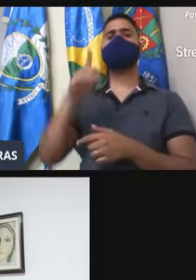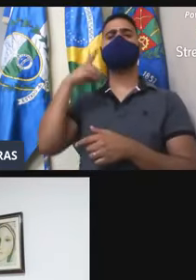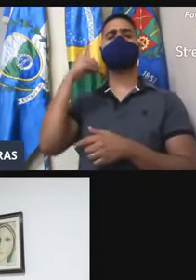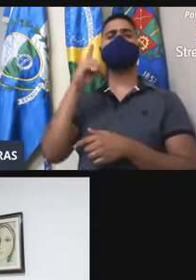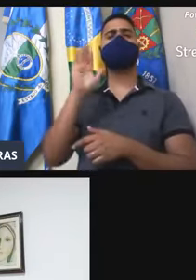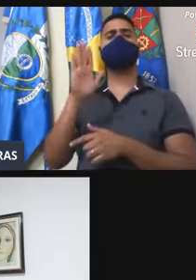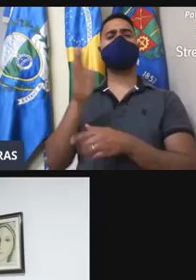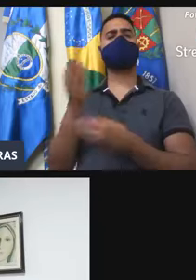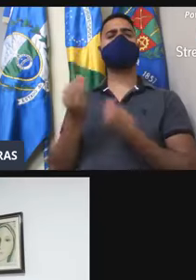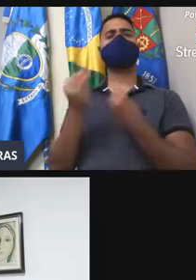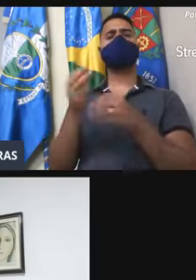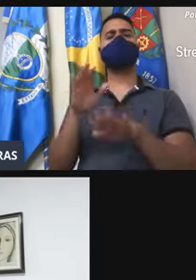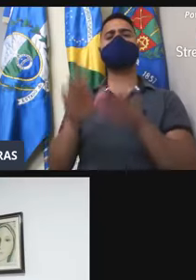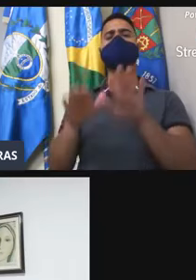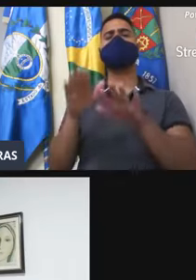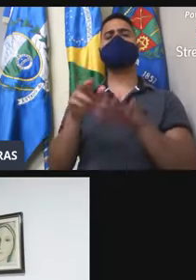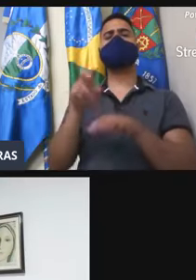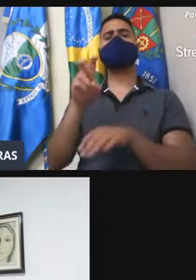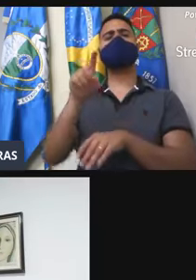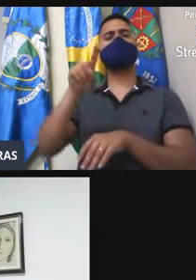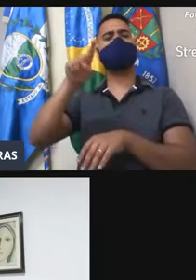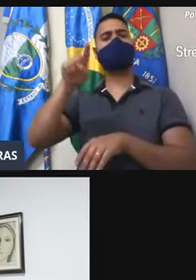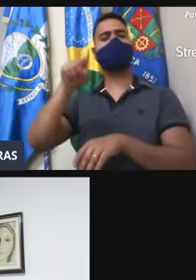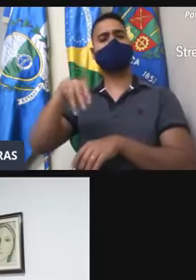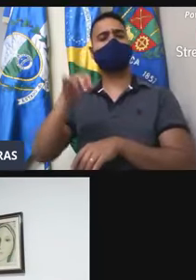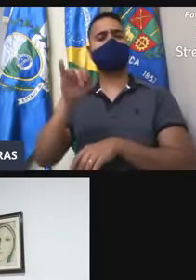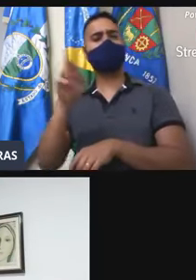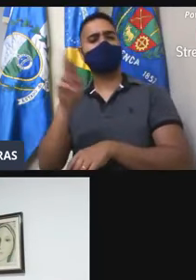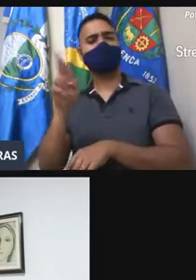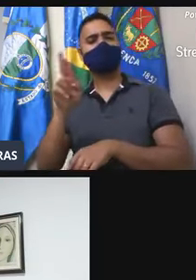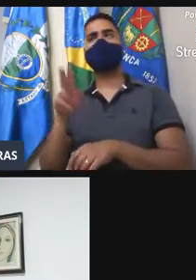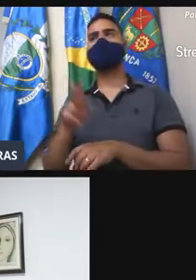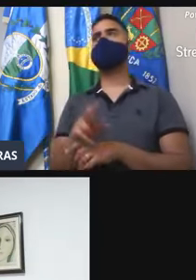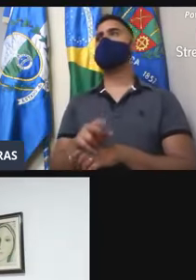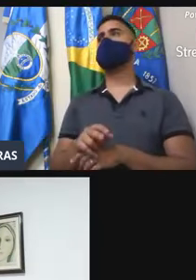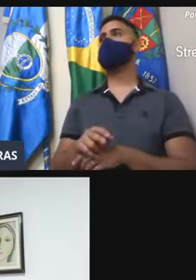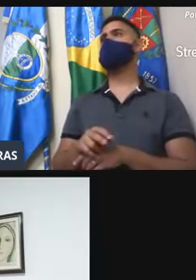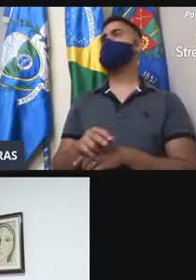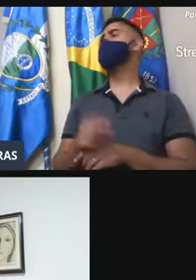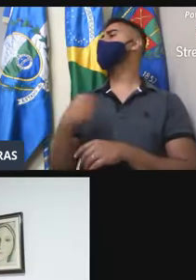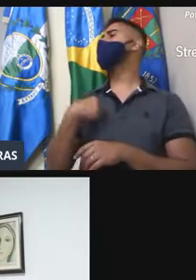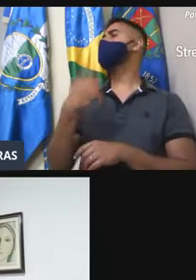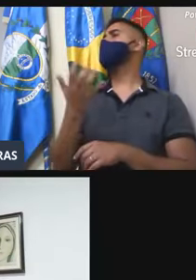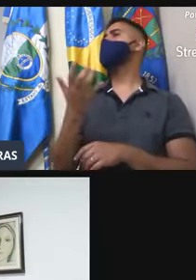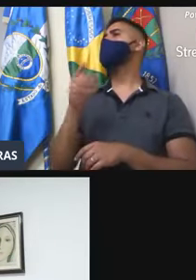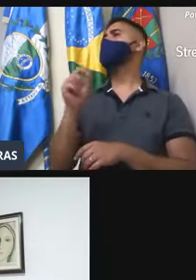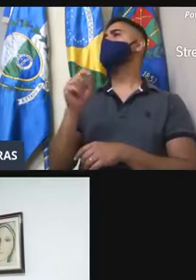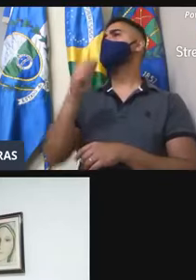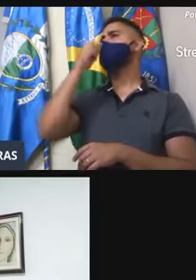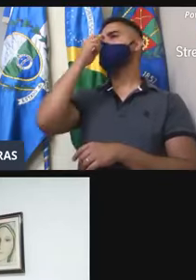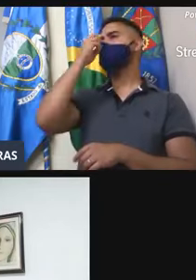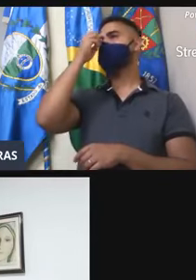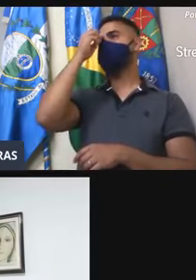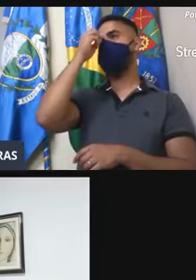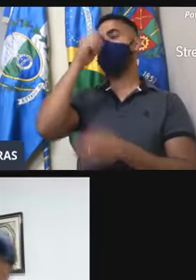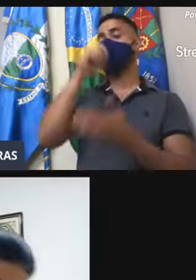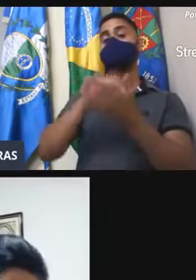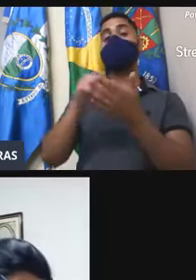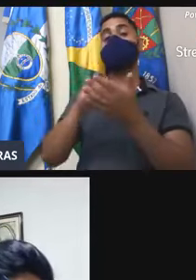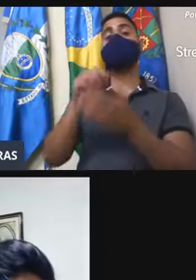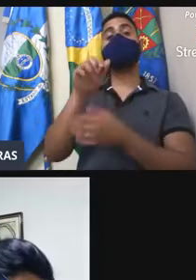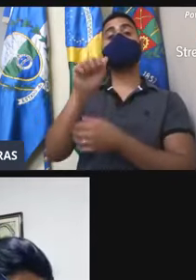já investiu mais em emendas parlamentares, mais de 5 milhões de reais. Então, eu gostaria, presidente, que constate